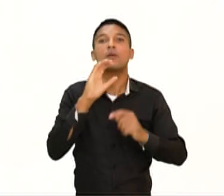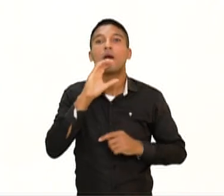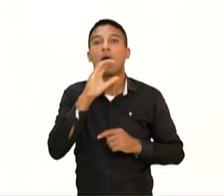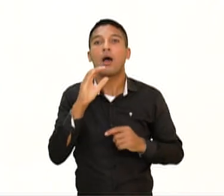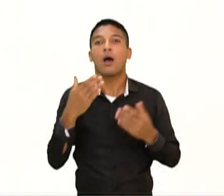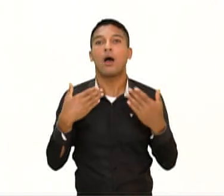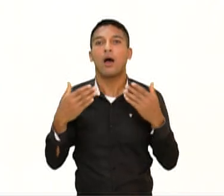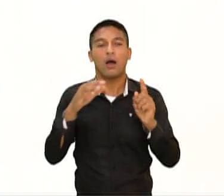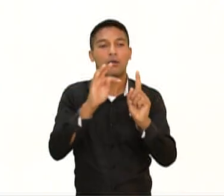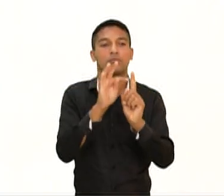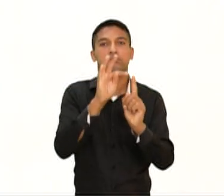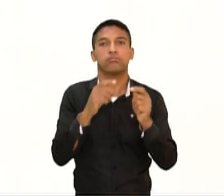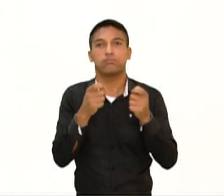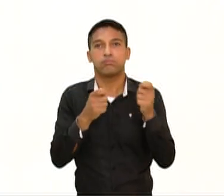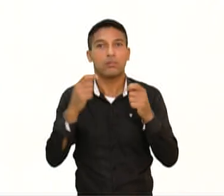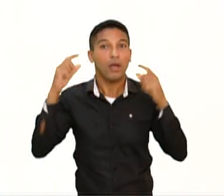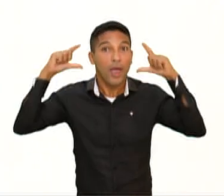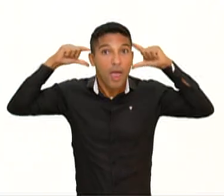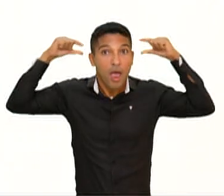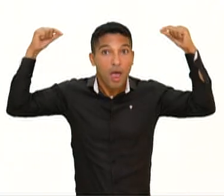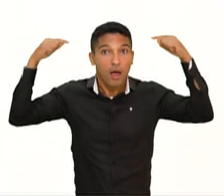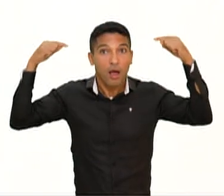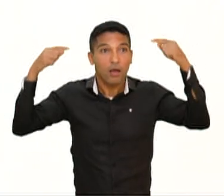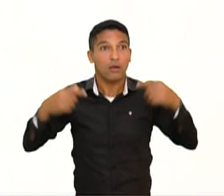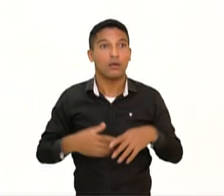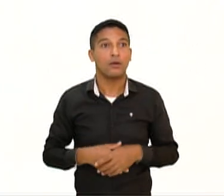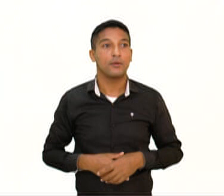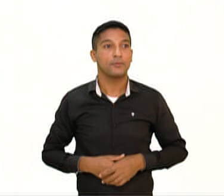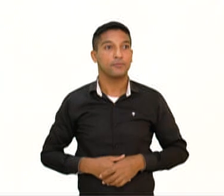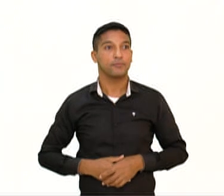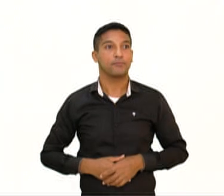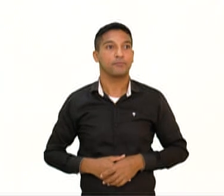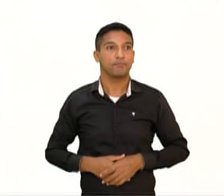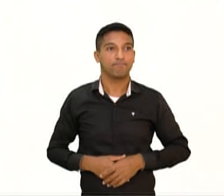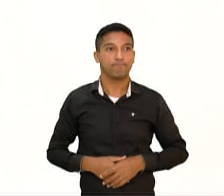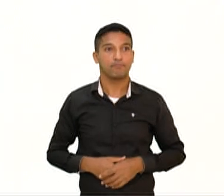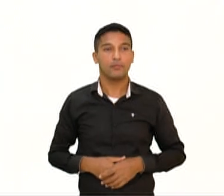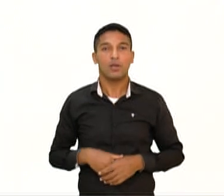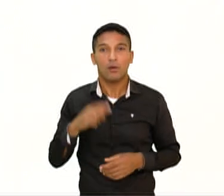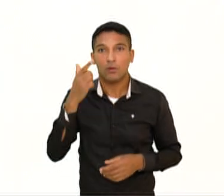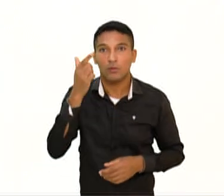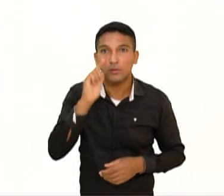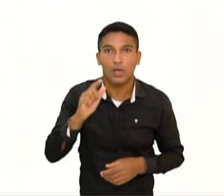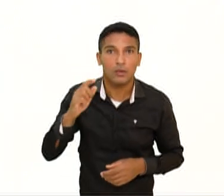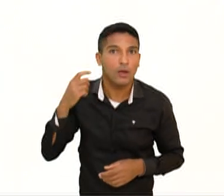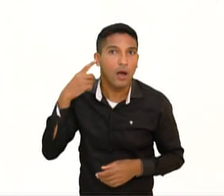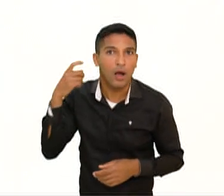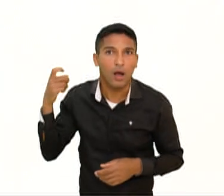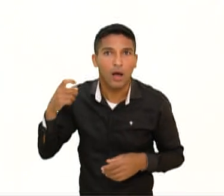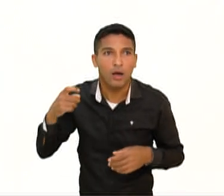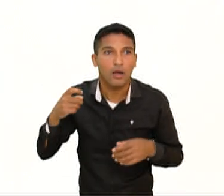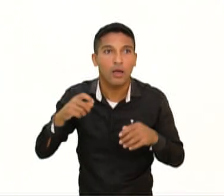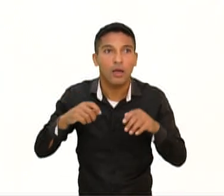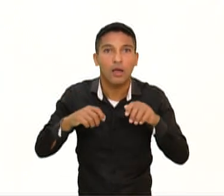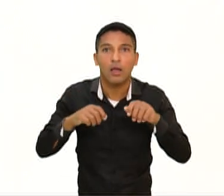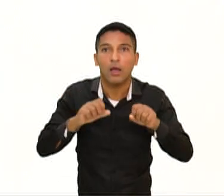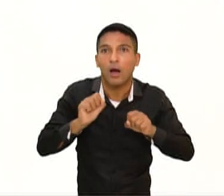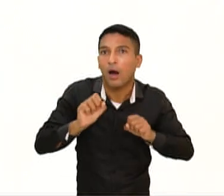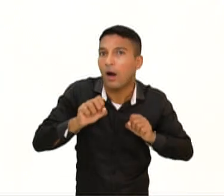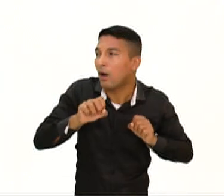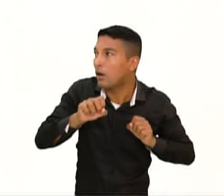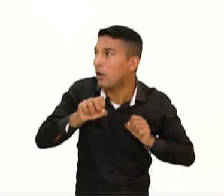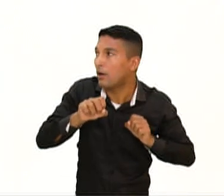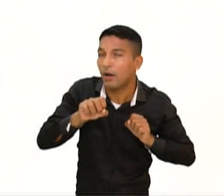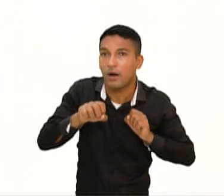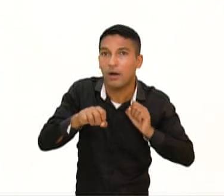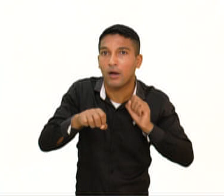bem adequada ali, para fugir de predadores e para caçar. Então ela consegue escutar as presas dela